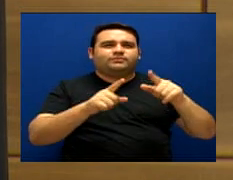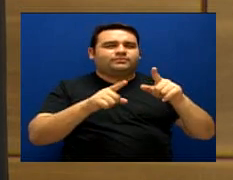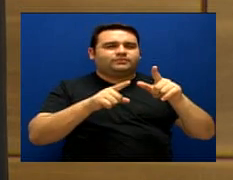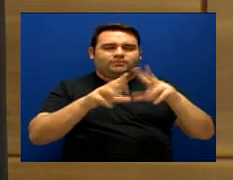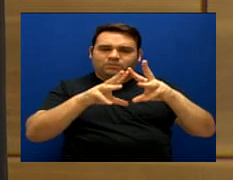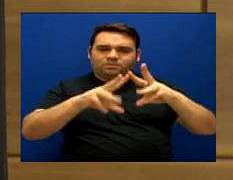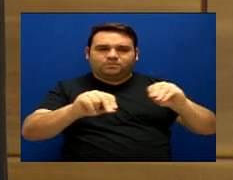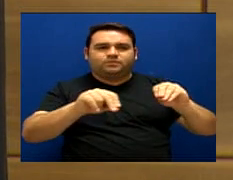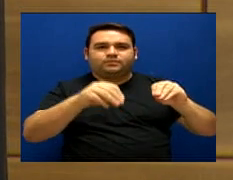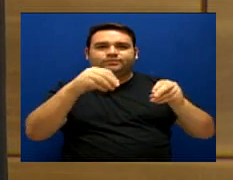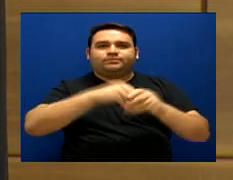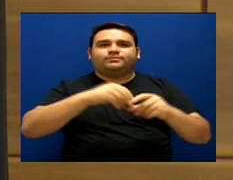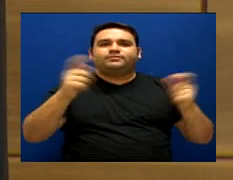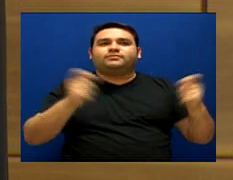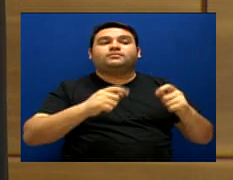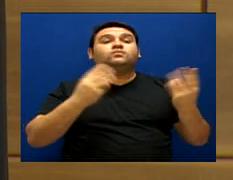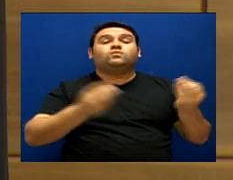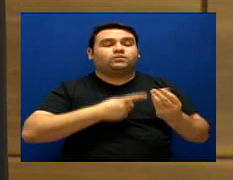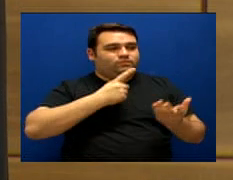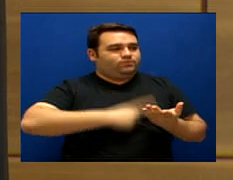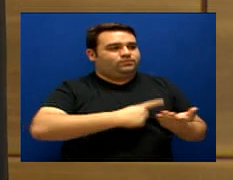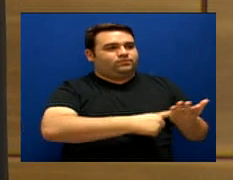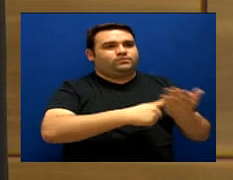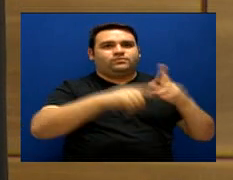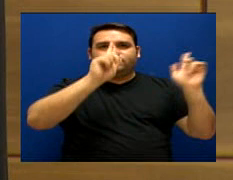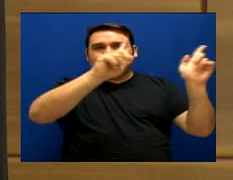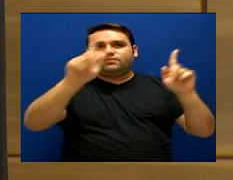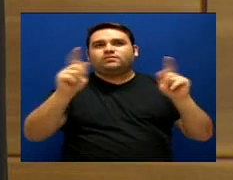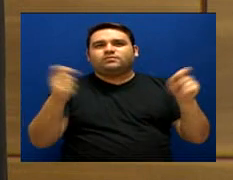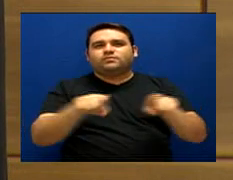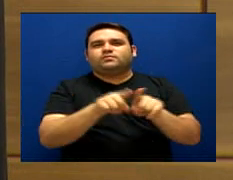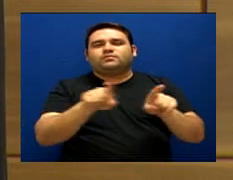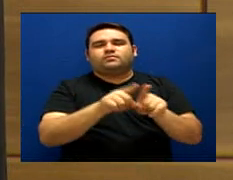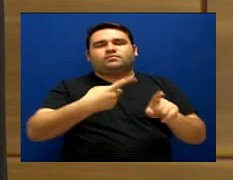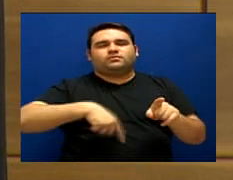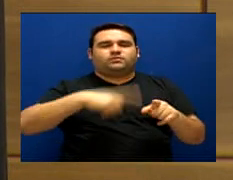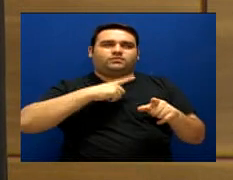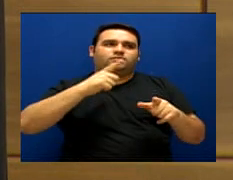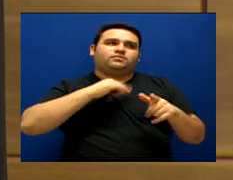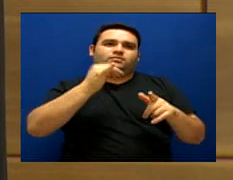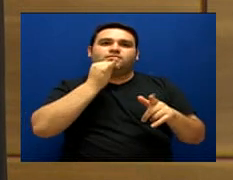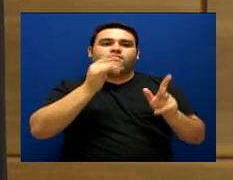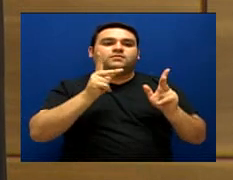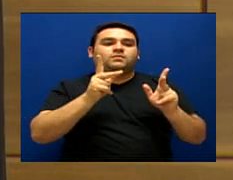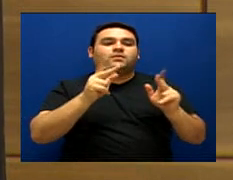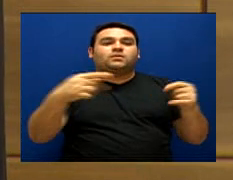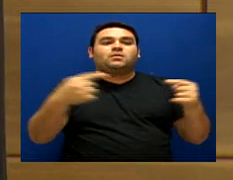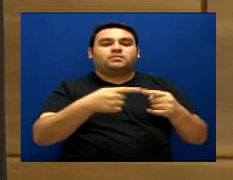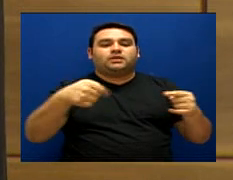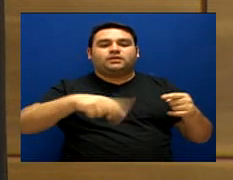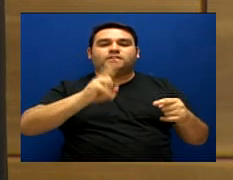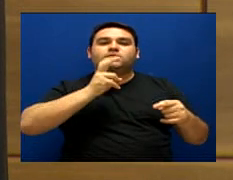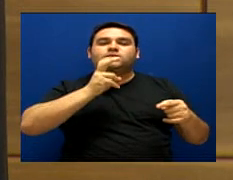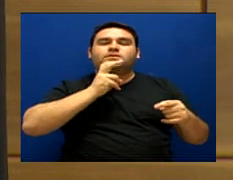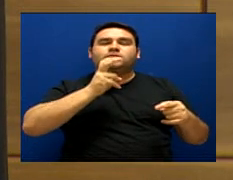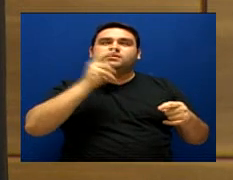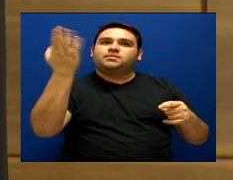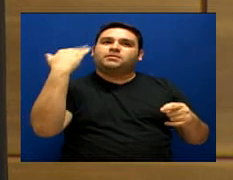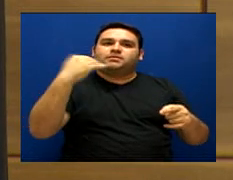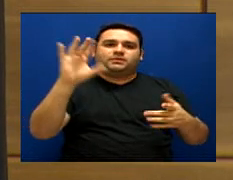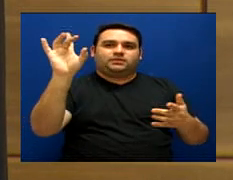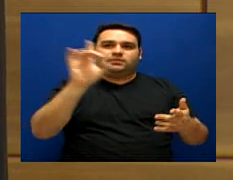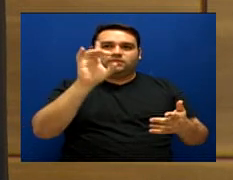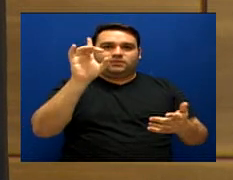erradicar isso, né? Com uma campanha que eu acredito que a gente possa até levar como exemplo a que foi implantada aqui em Sorocaba com a